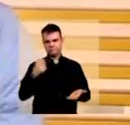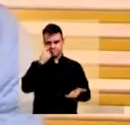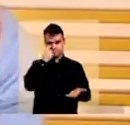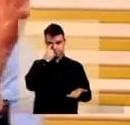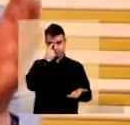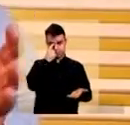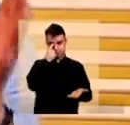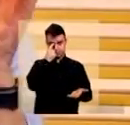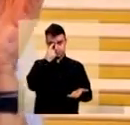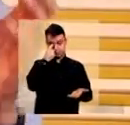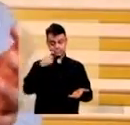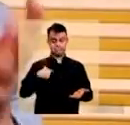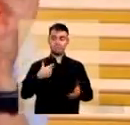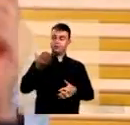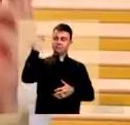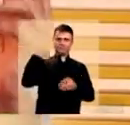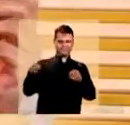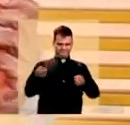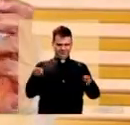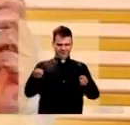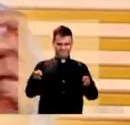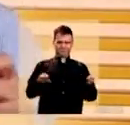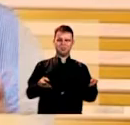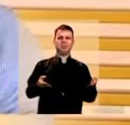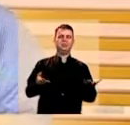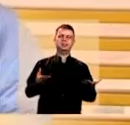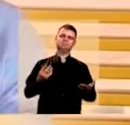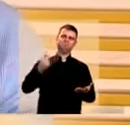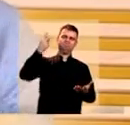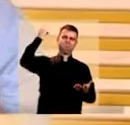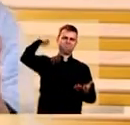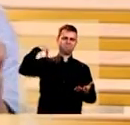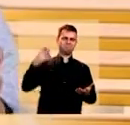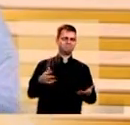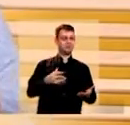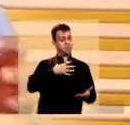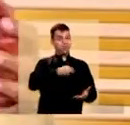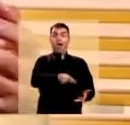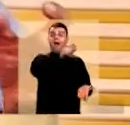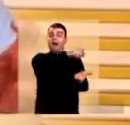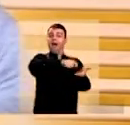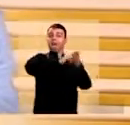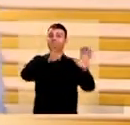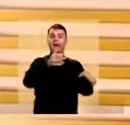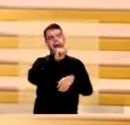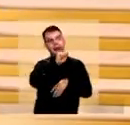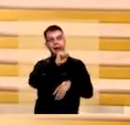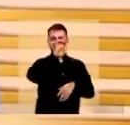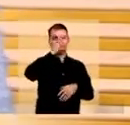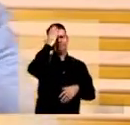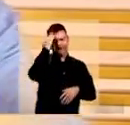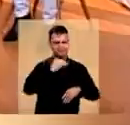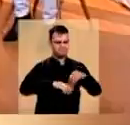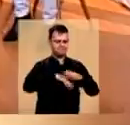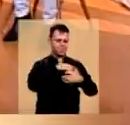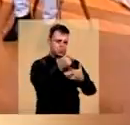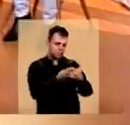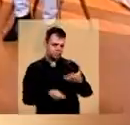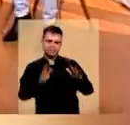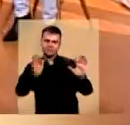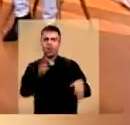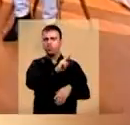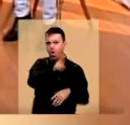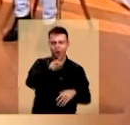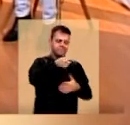muito a escrita, sobretudo a geração mais antiga, né? Quer dizer, aquele, meu filho está escrevendo, já escreveu escreveu